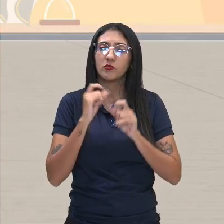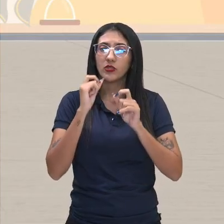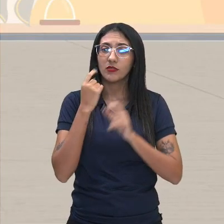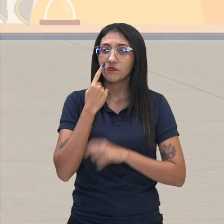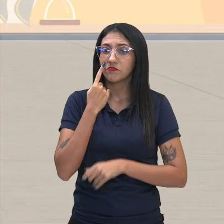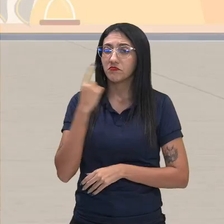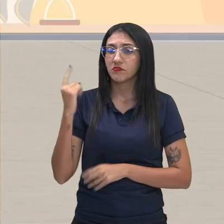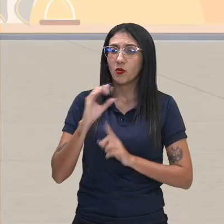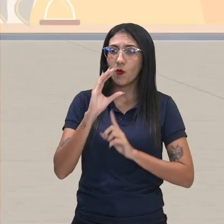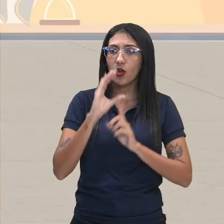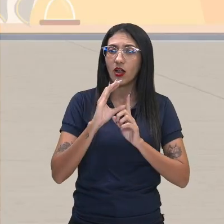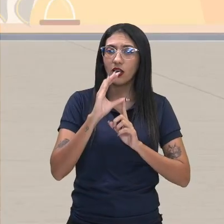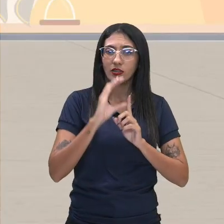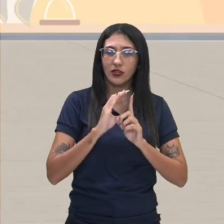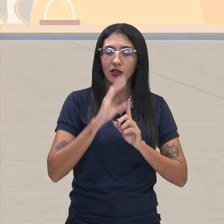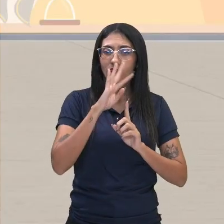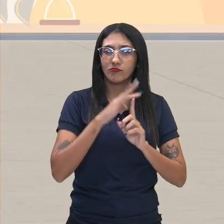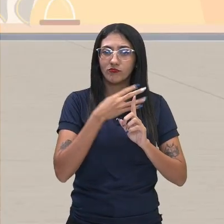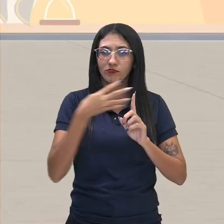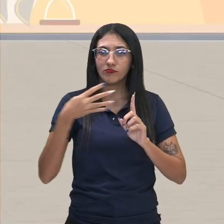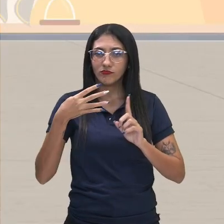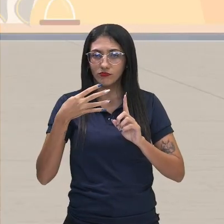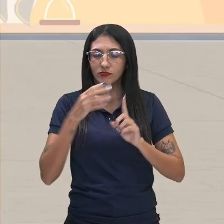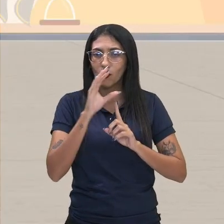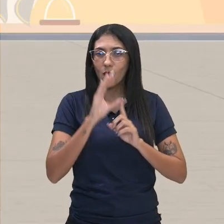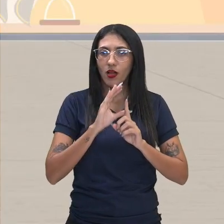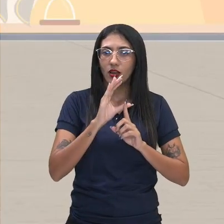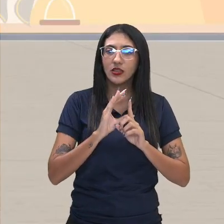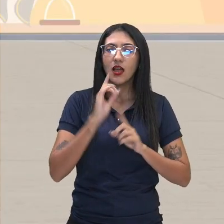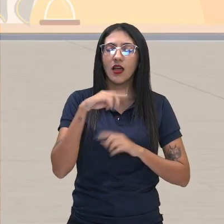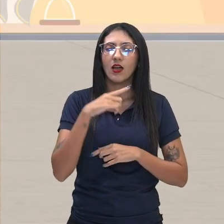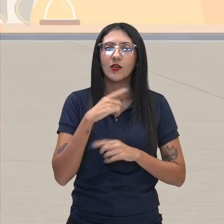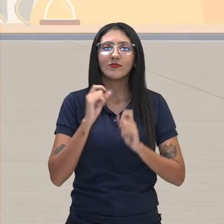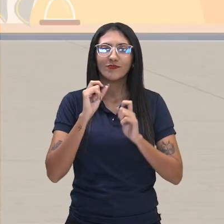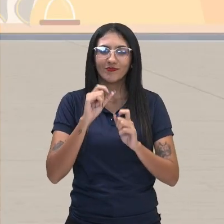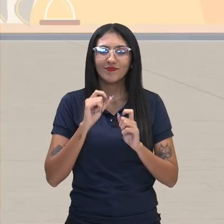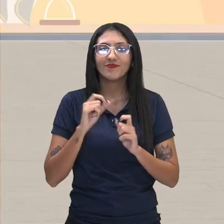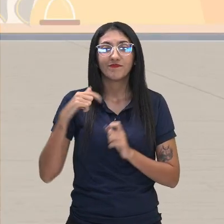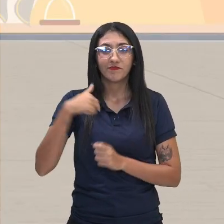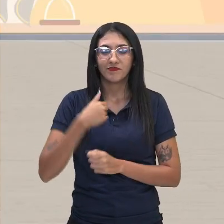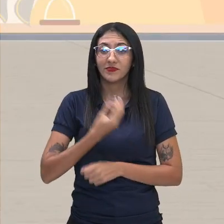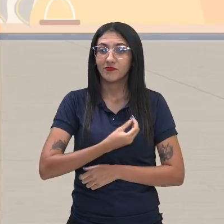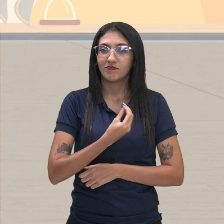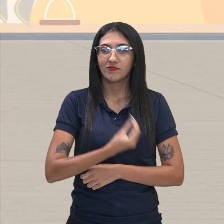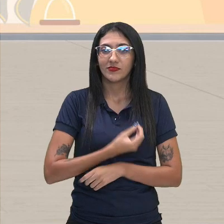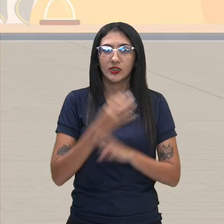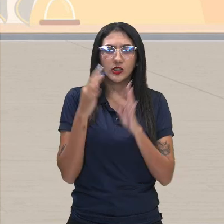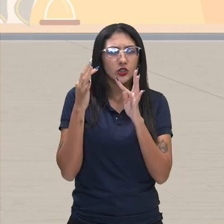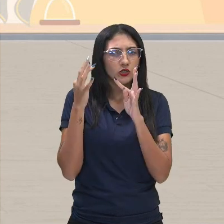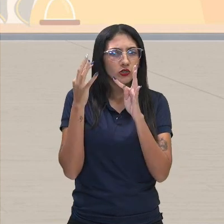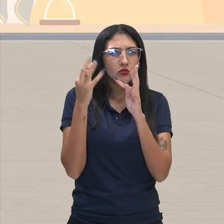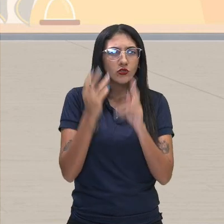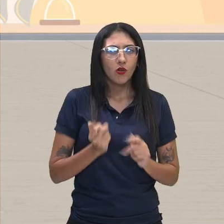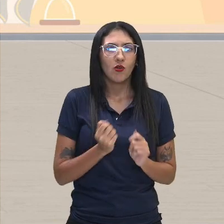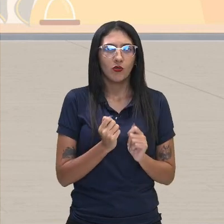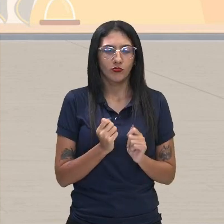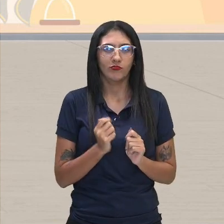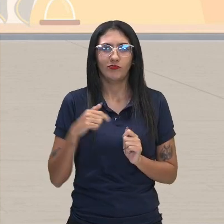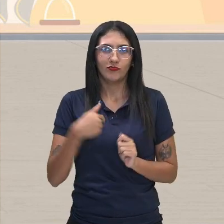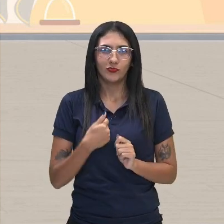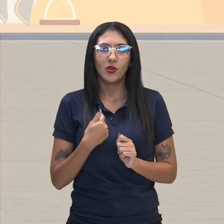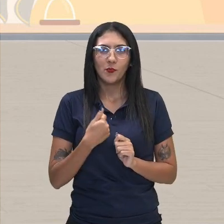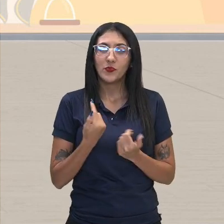calendário, né? O calendário que é algo que está presente na vida de todos nós, né?